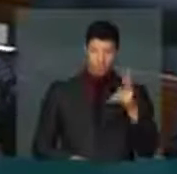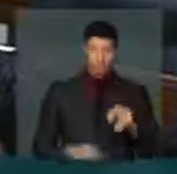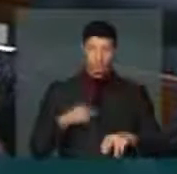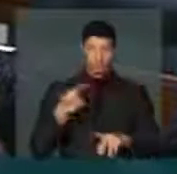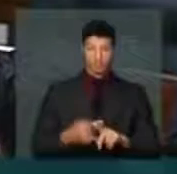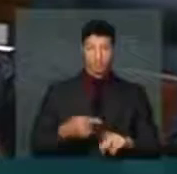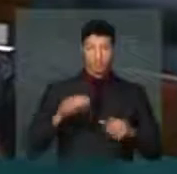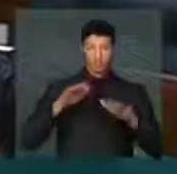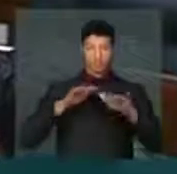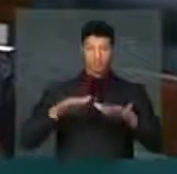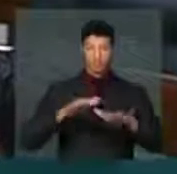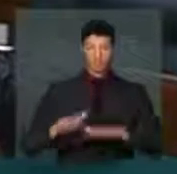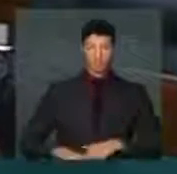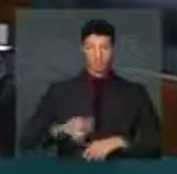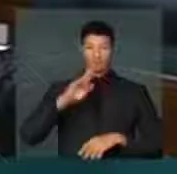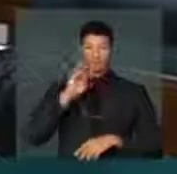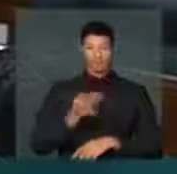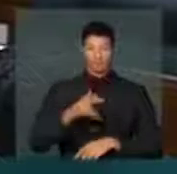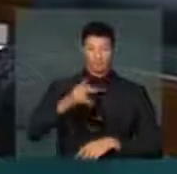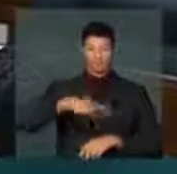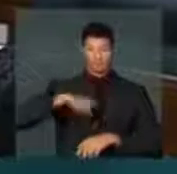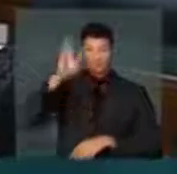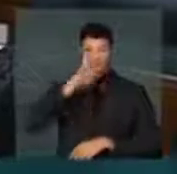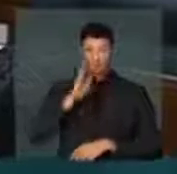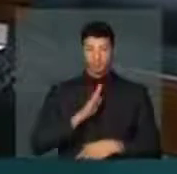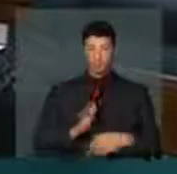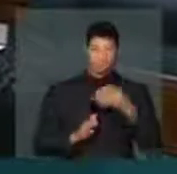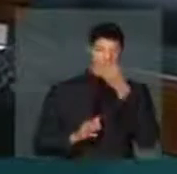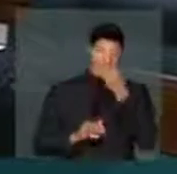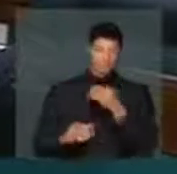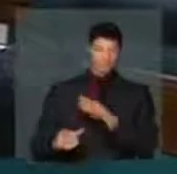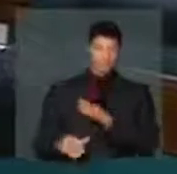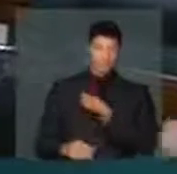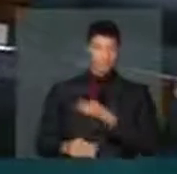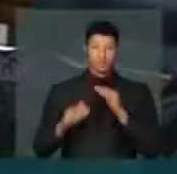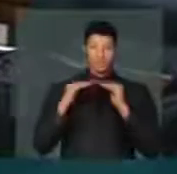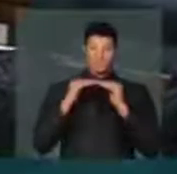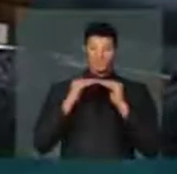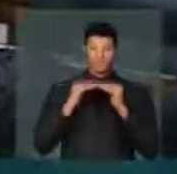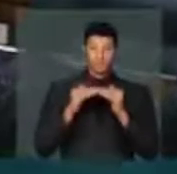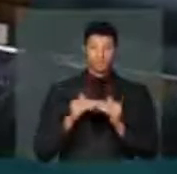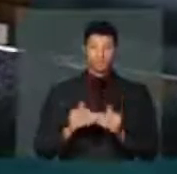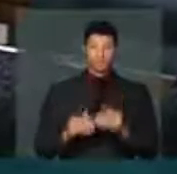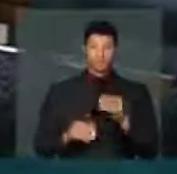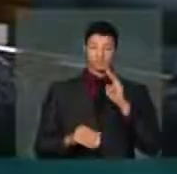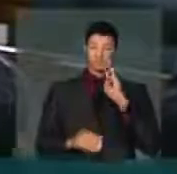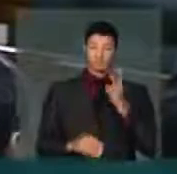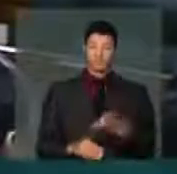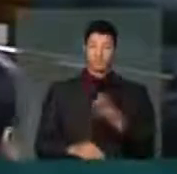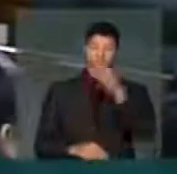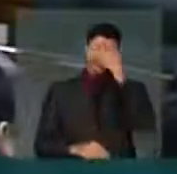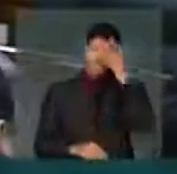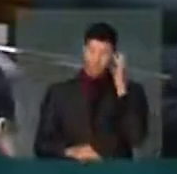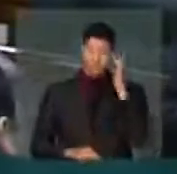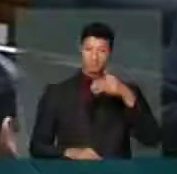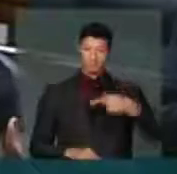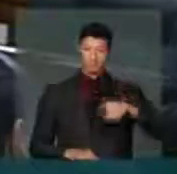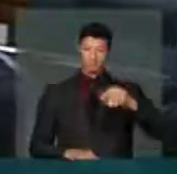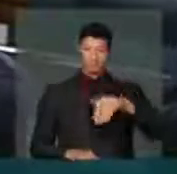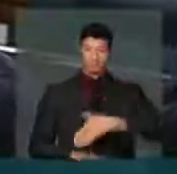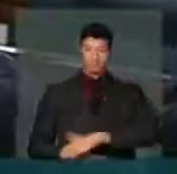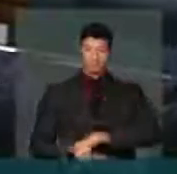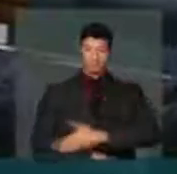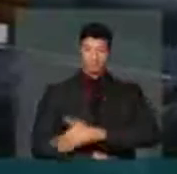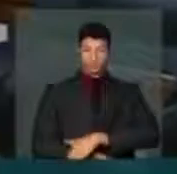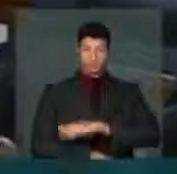maior manifestação da história do Brasil num regime democrático. Milhões de pessoas foram às ruas